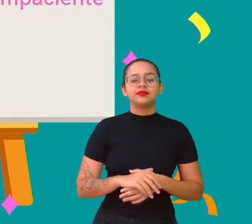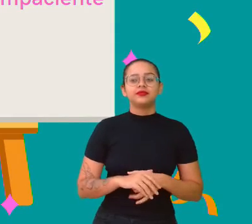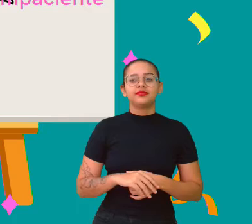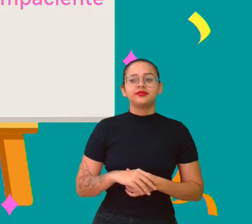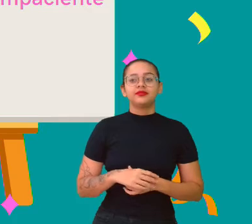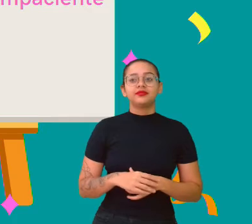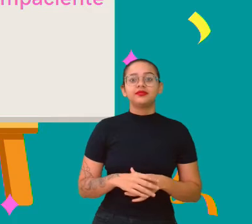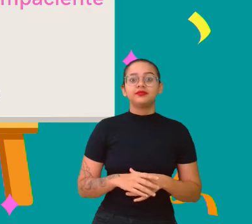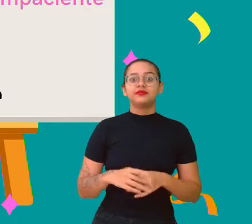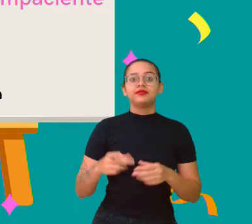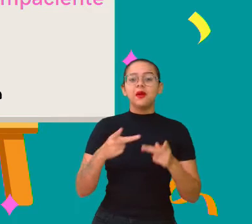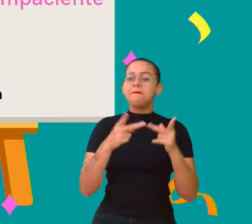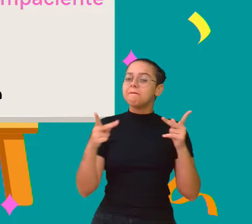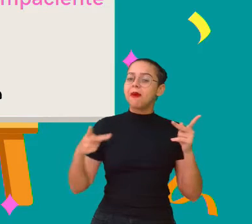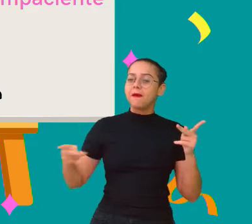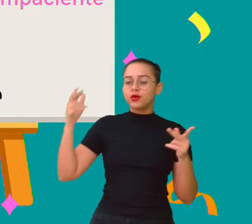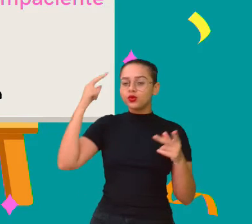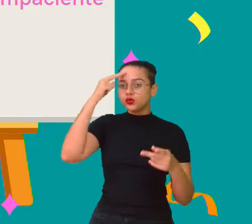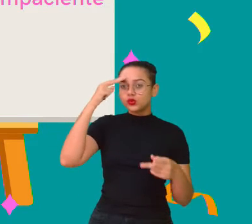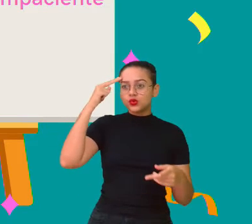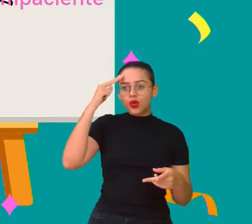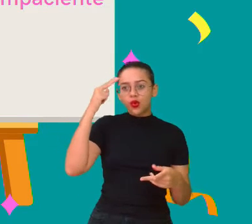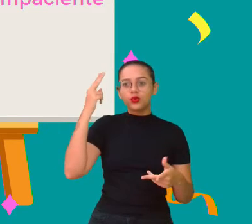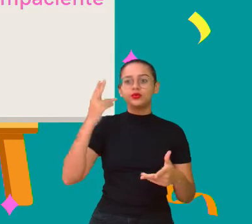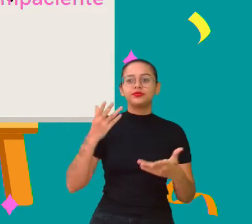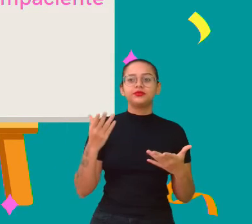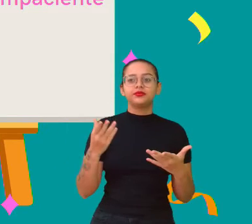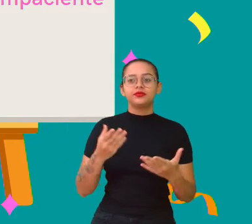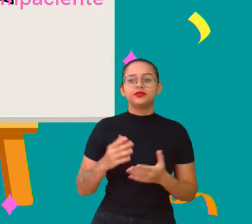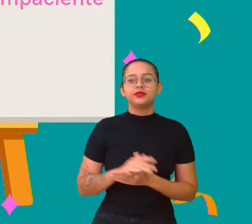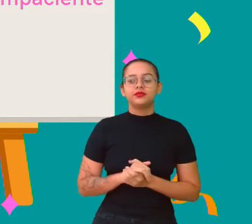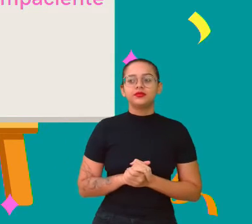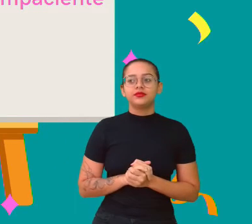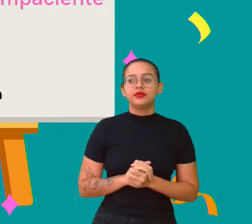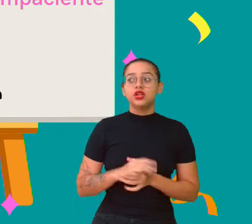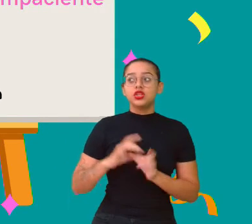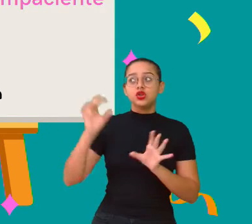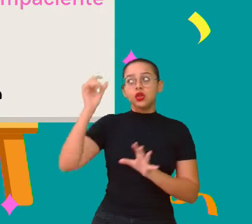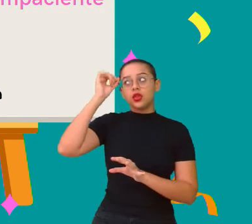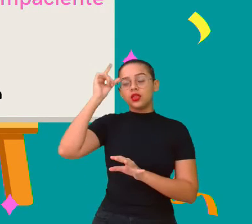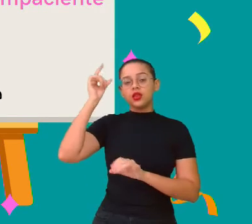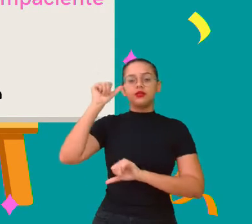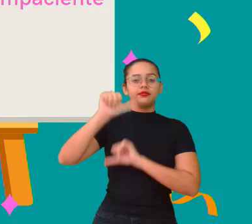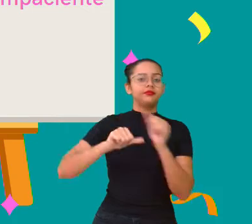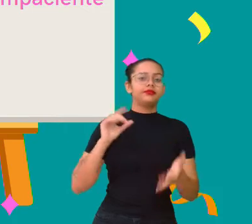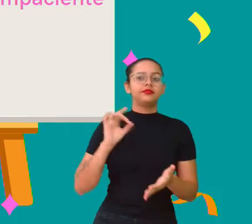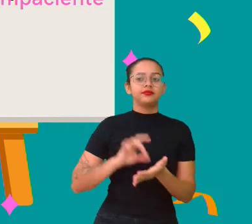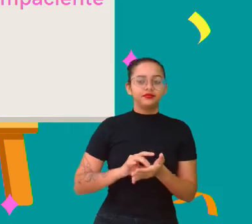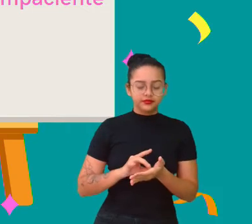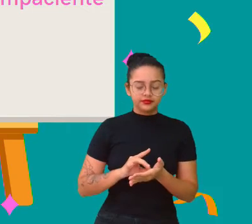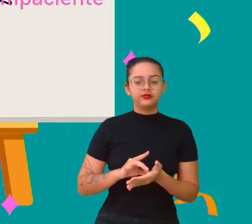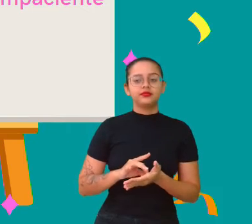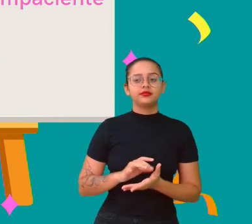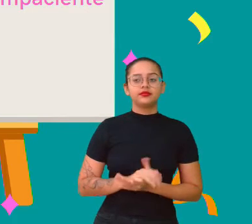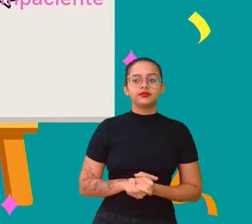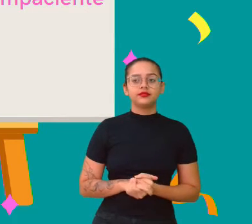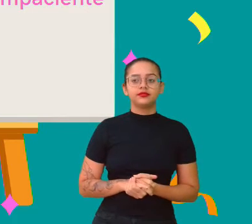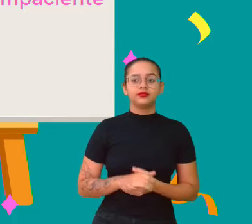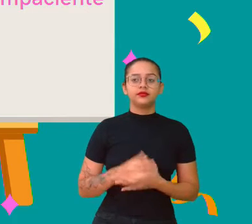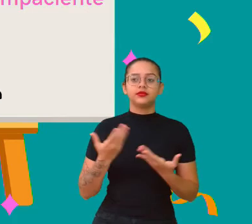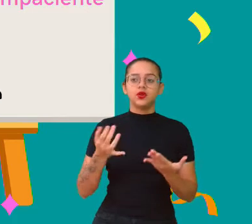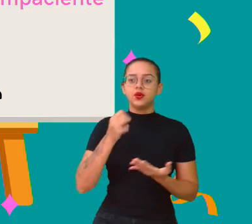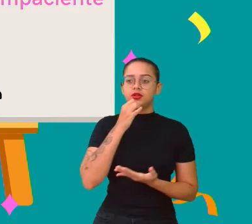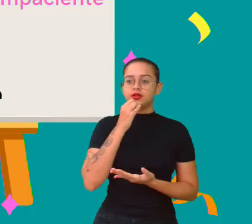esse mapa dos sonhos, vamos tirar esses sonhos, assim só das ideias e vamos colocar no papel para poder levar para a realidade. Eu trouxe